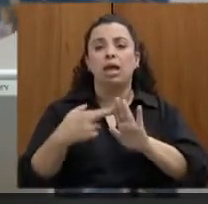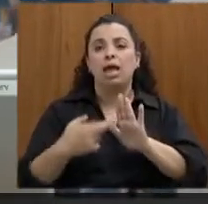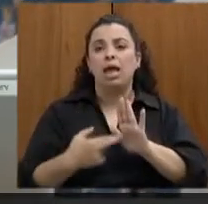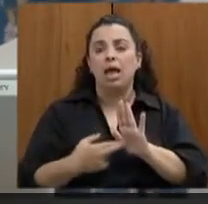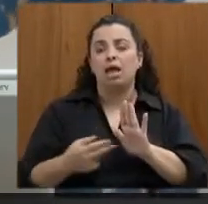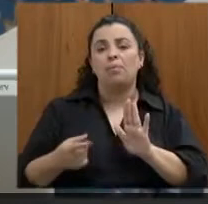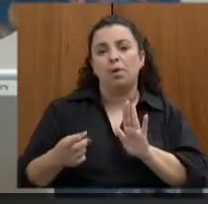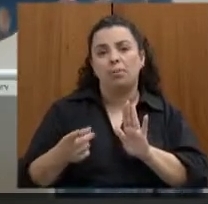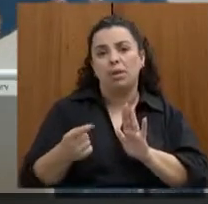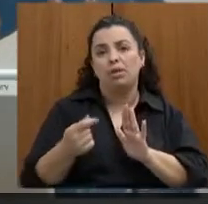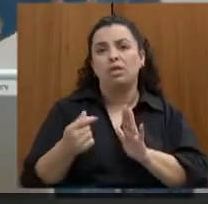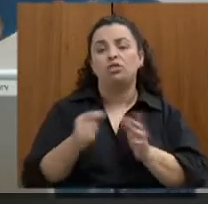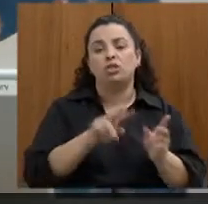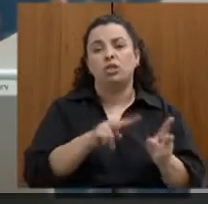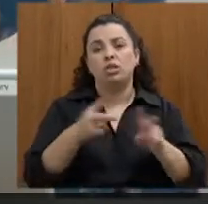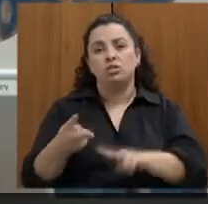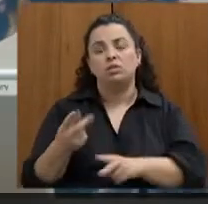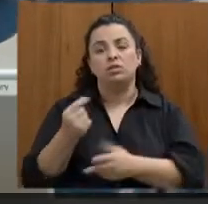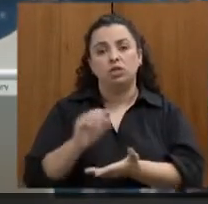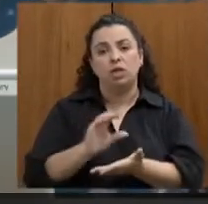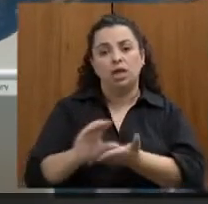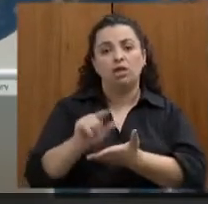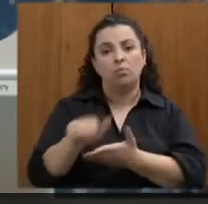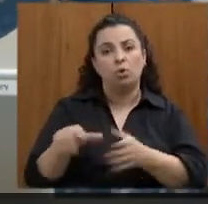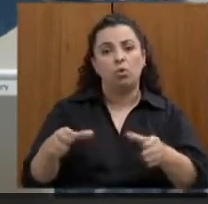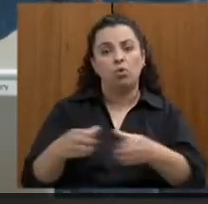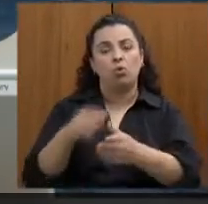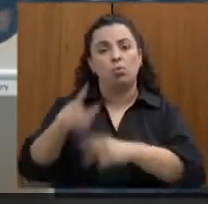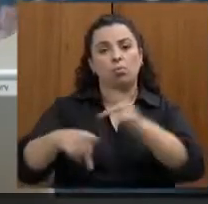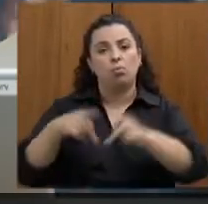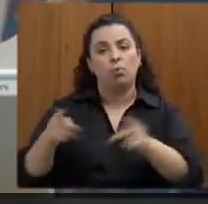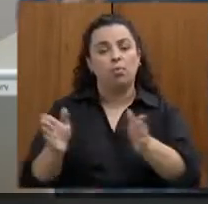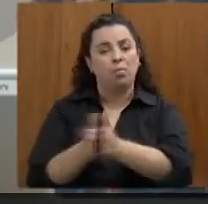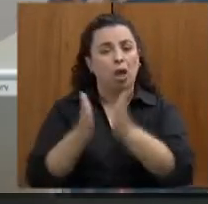de renda para a população extremamente pobre